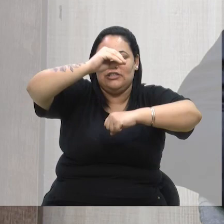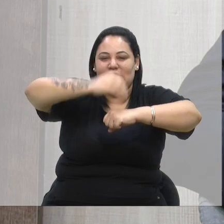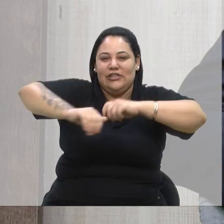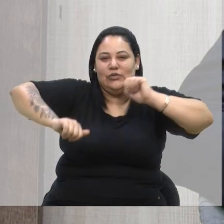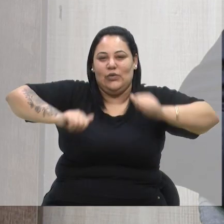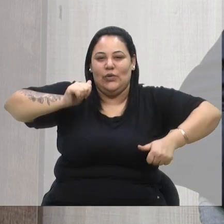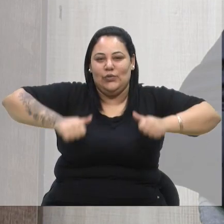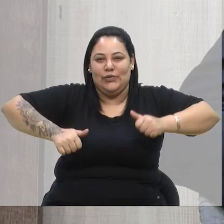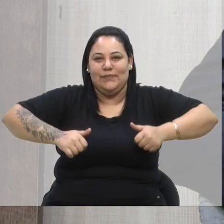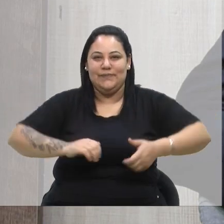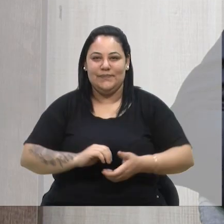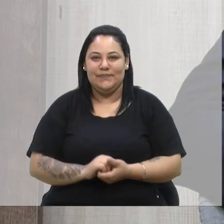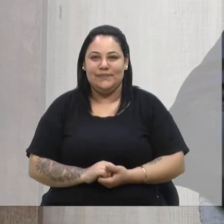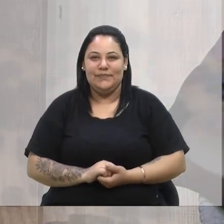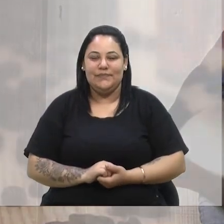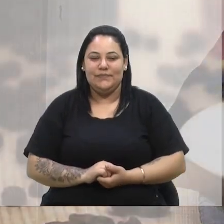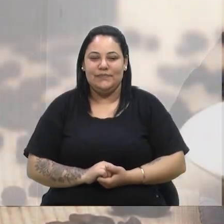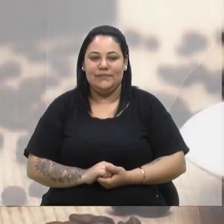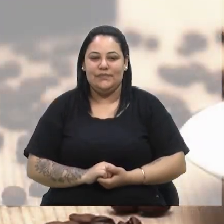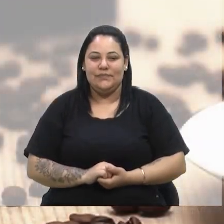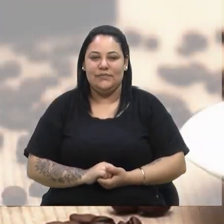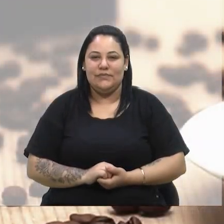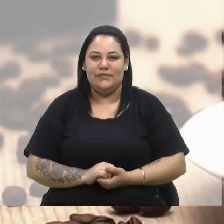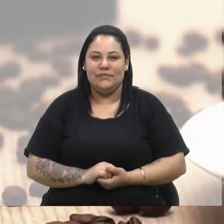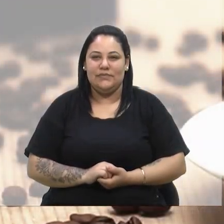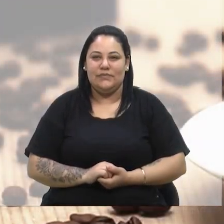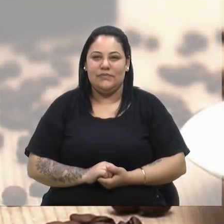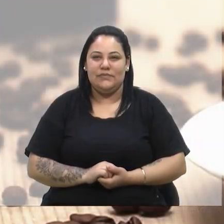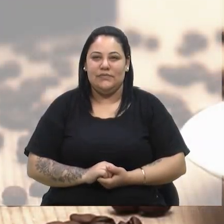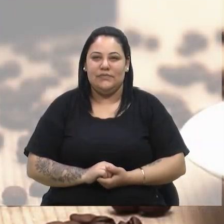dicas do autor. Roda a vinheta aí.